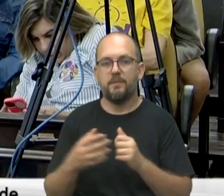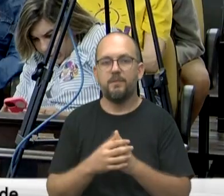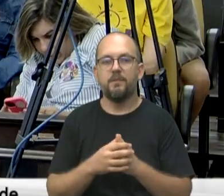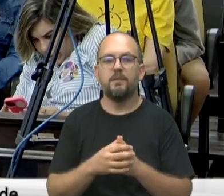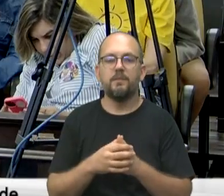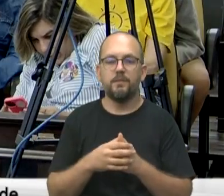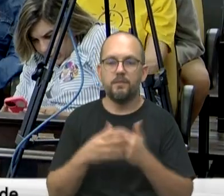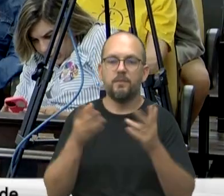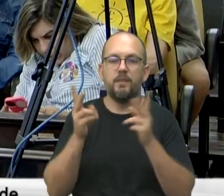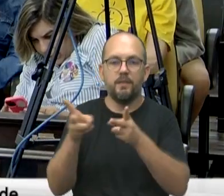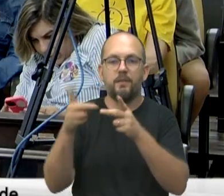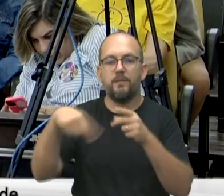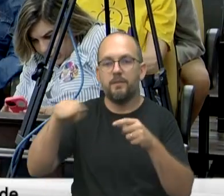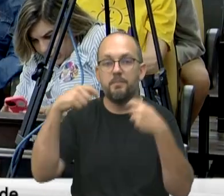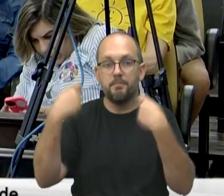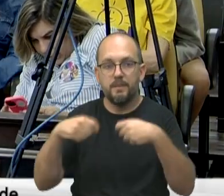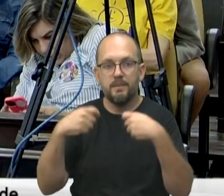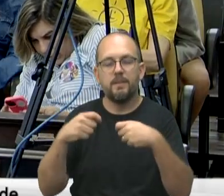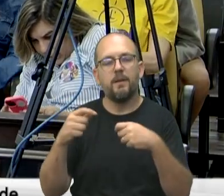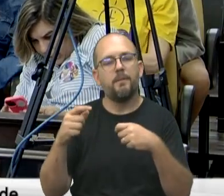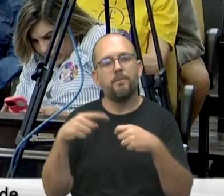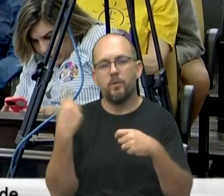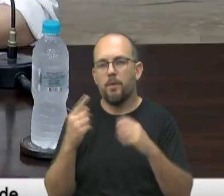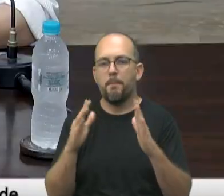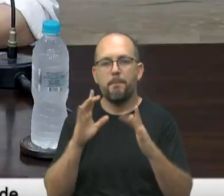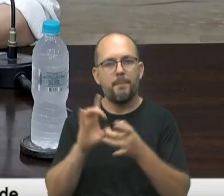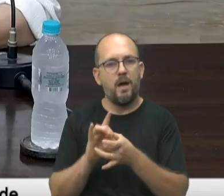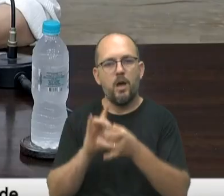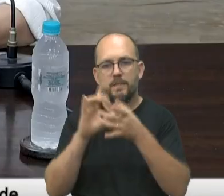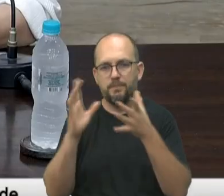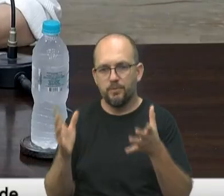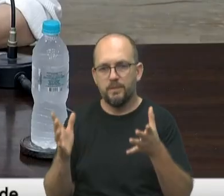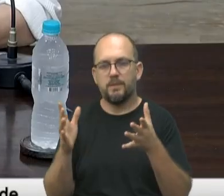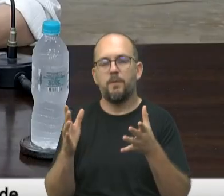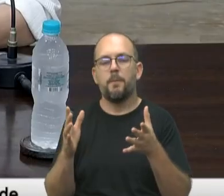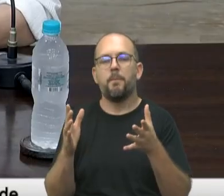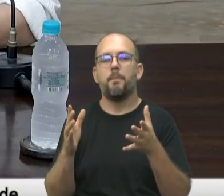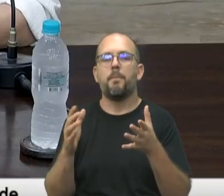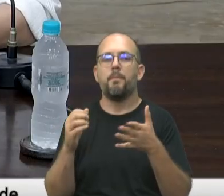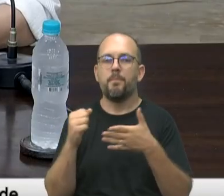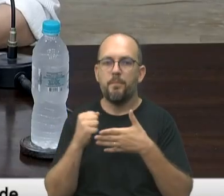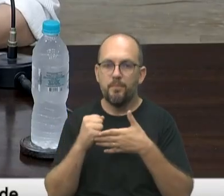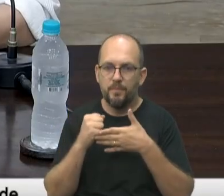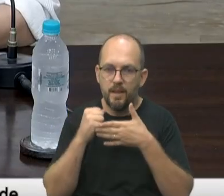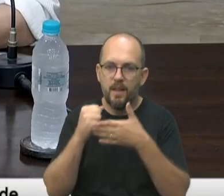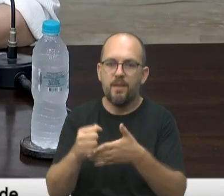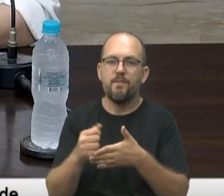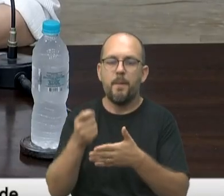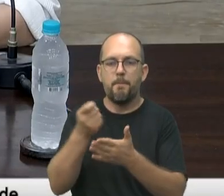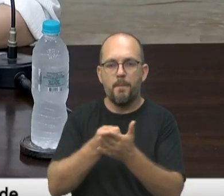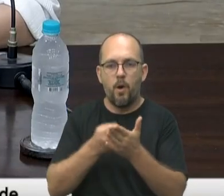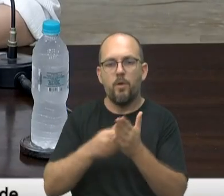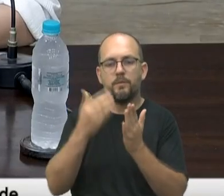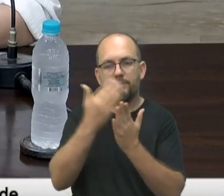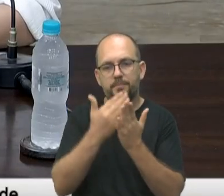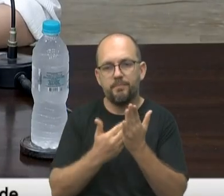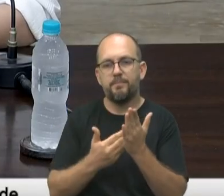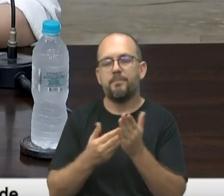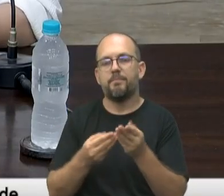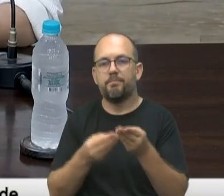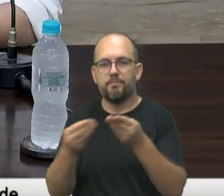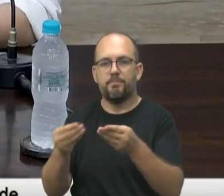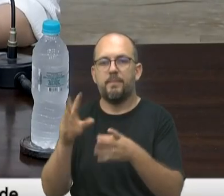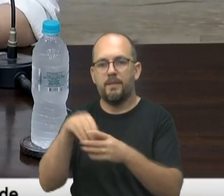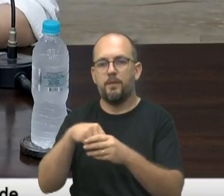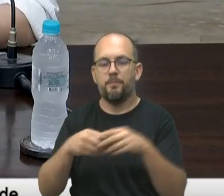sempre que vocês precisarem, vocês têm o nosso mandato muito à disposição para levar as pautas e as demandas da nossa comunidade para dentro da